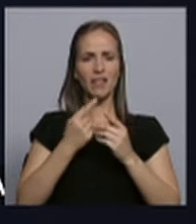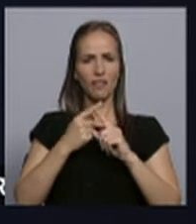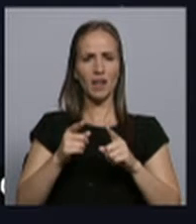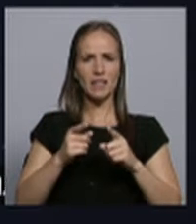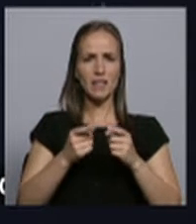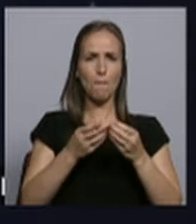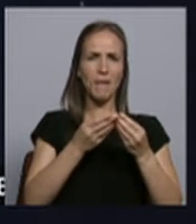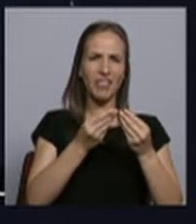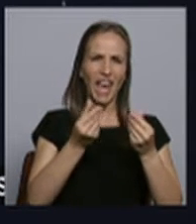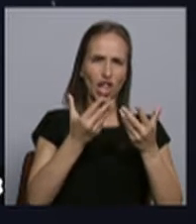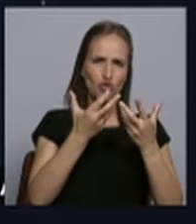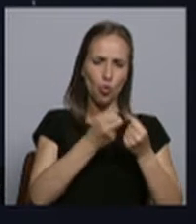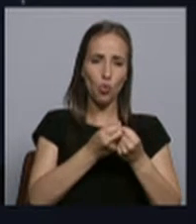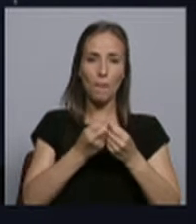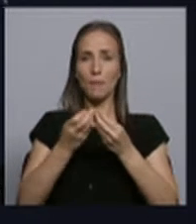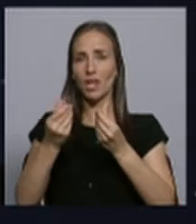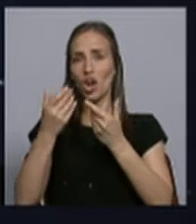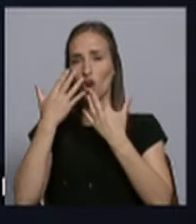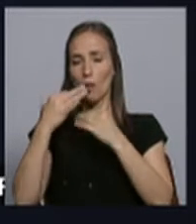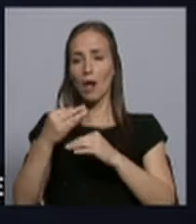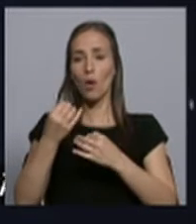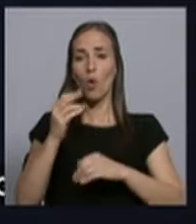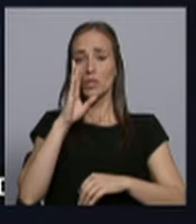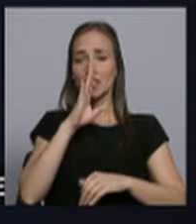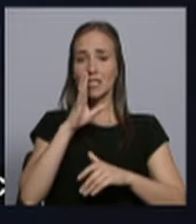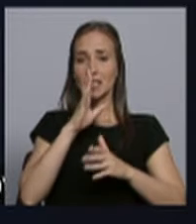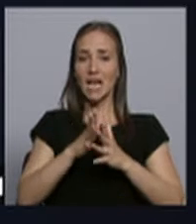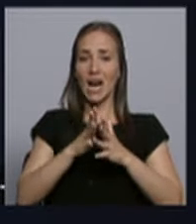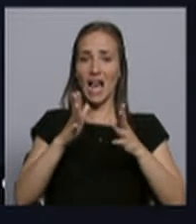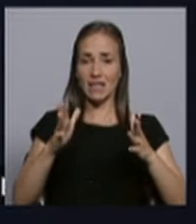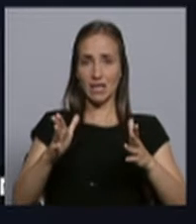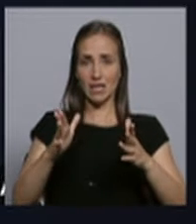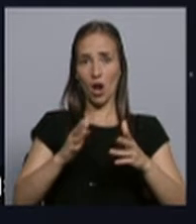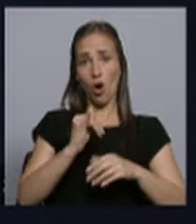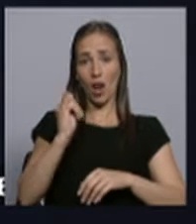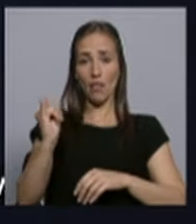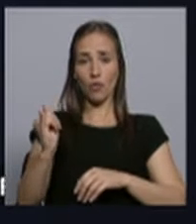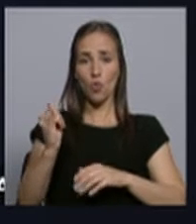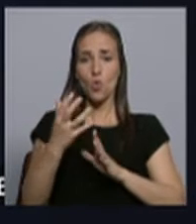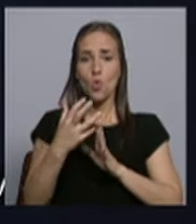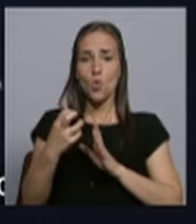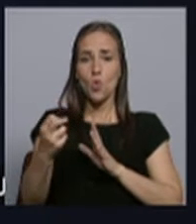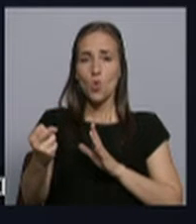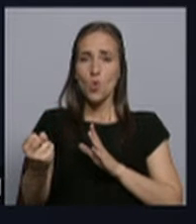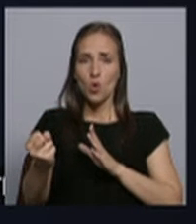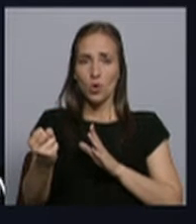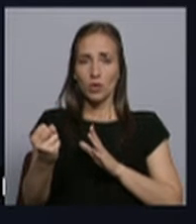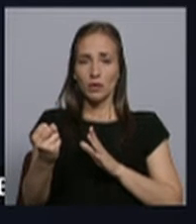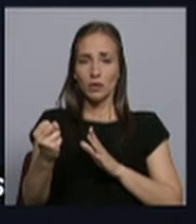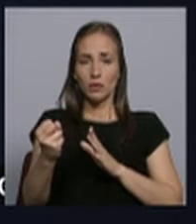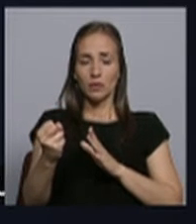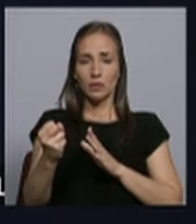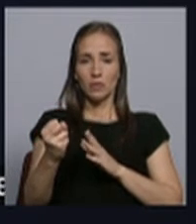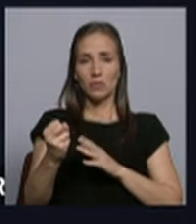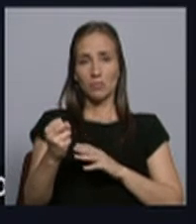matéria normal. Ou, por exemplo, se tivermos ali uma galáxia grande ao lado que esteja a sugar nas marés gravitacionais estas